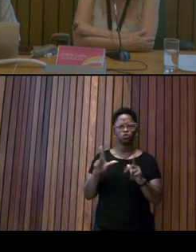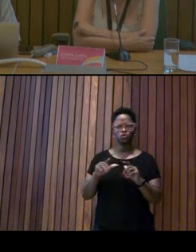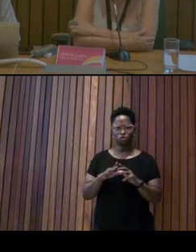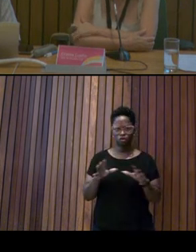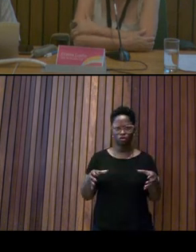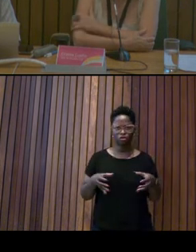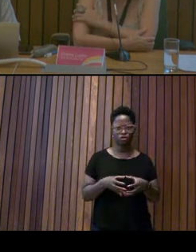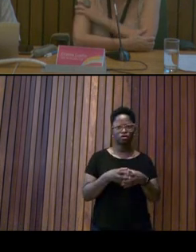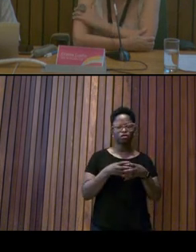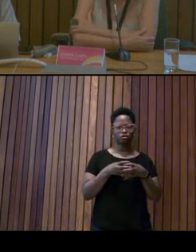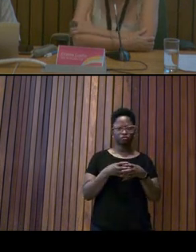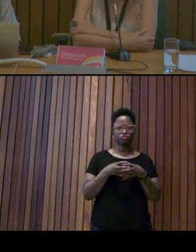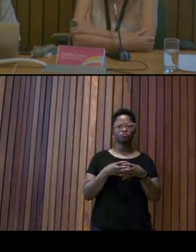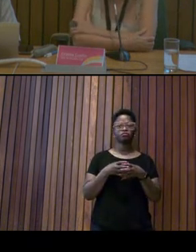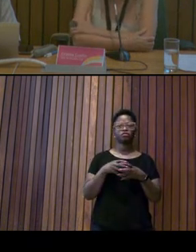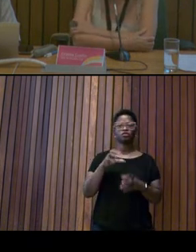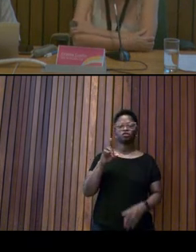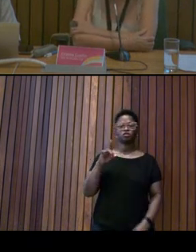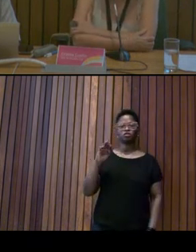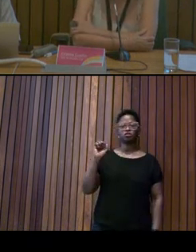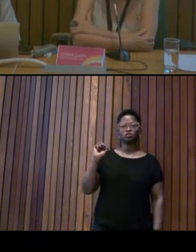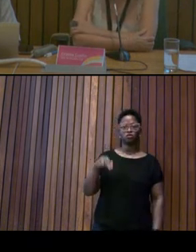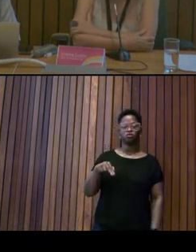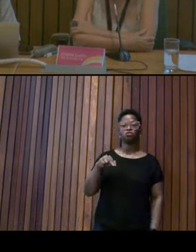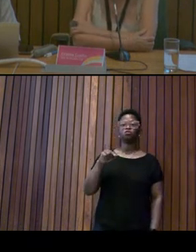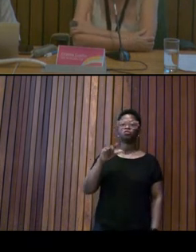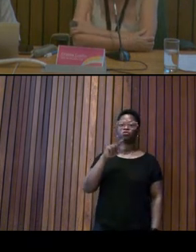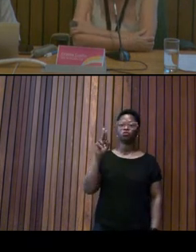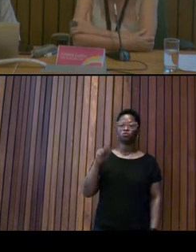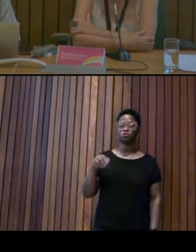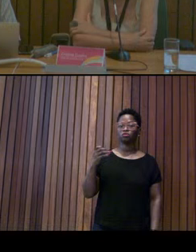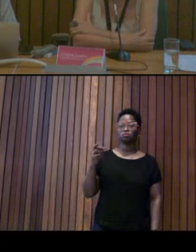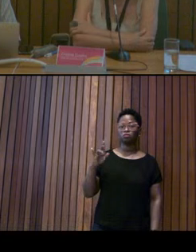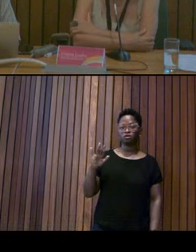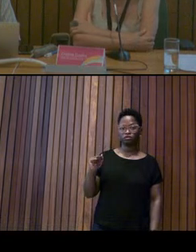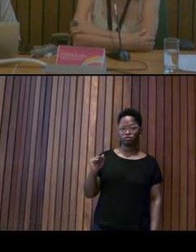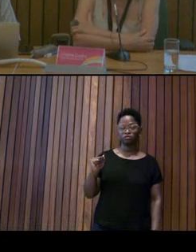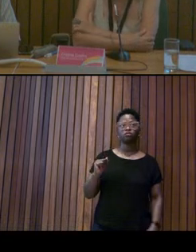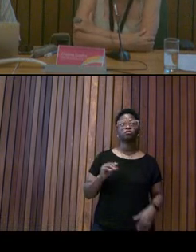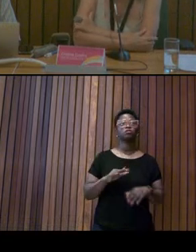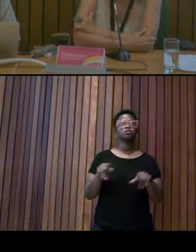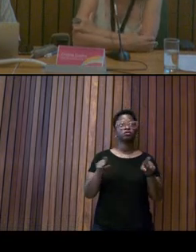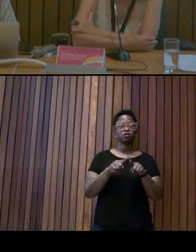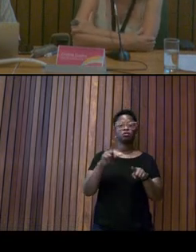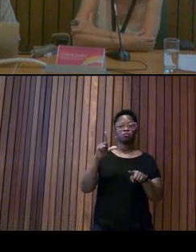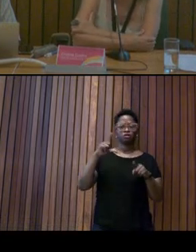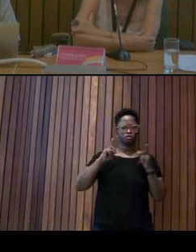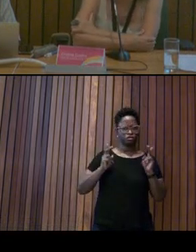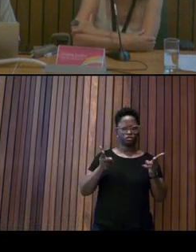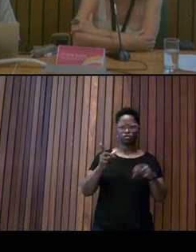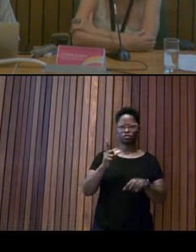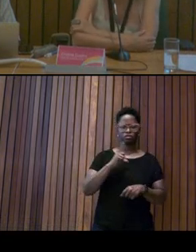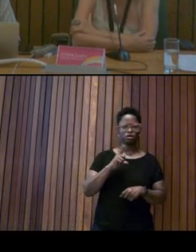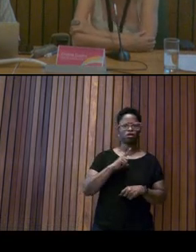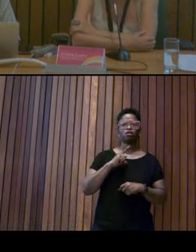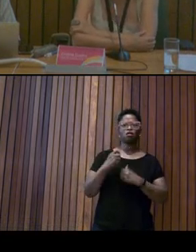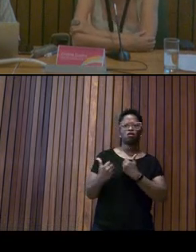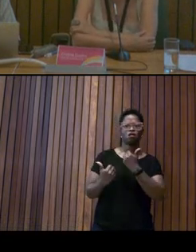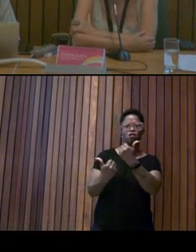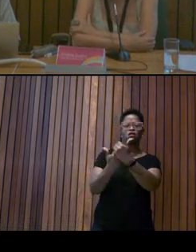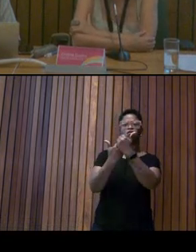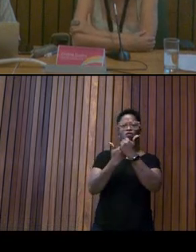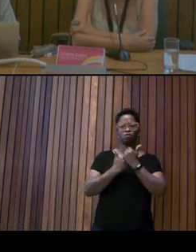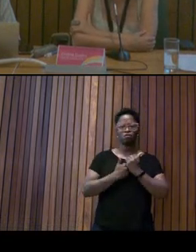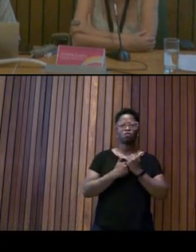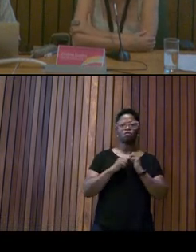equipe aí, né, Odilon, Luiz Andréia, Elaine e Márcia Nascimento. Também tivemos e sempre temos muito apoio da assessoria